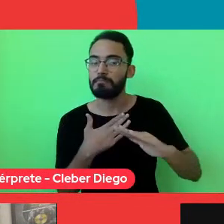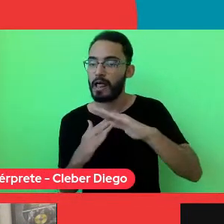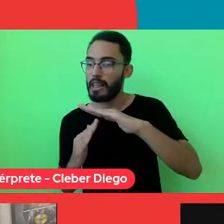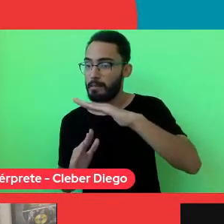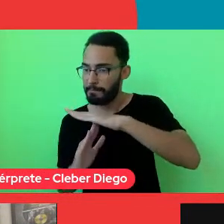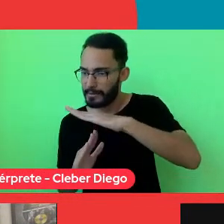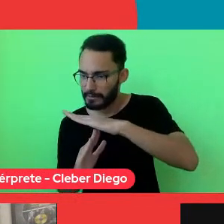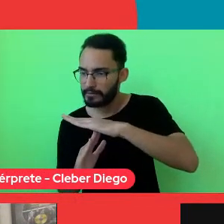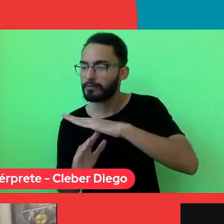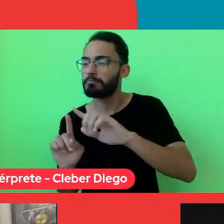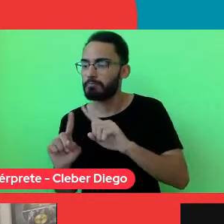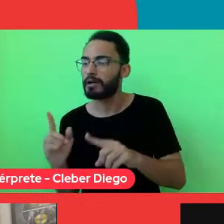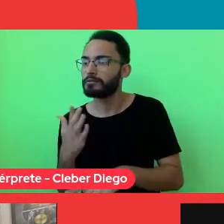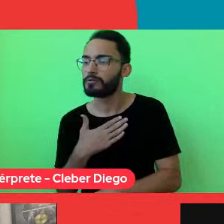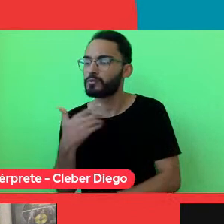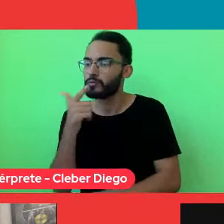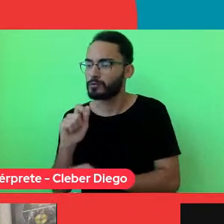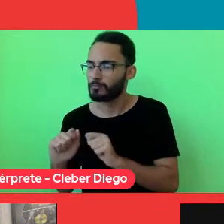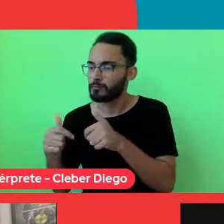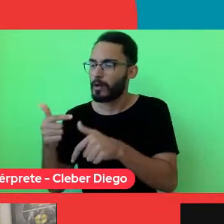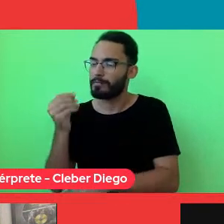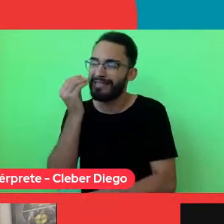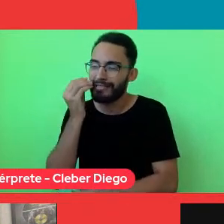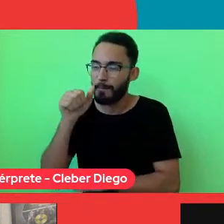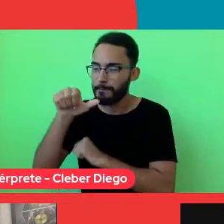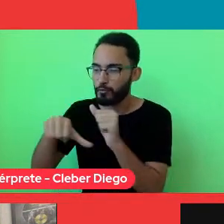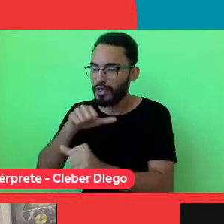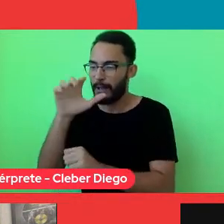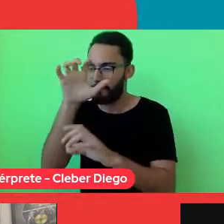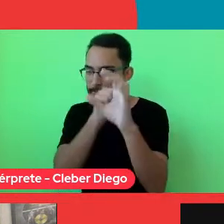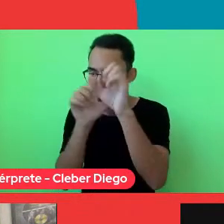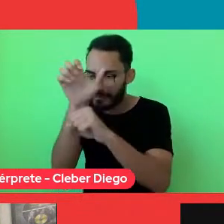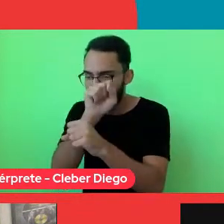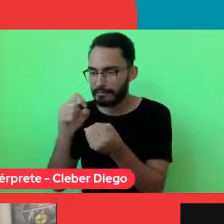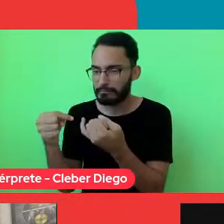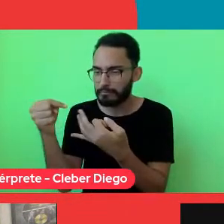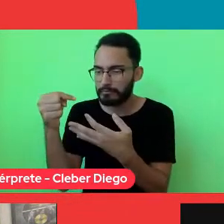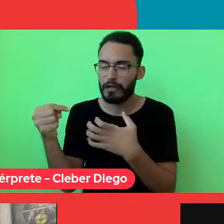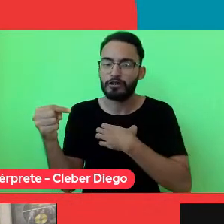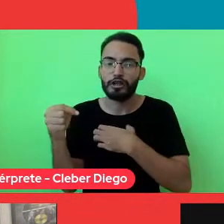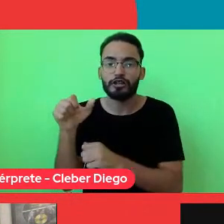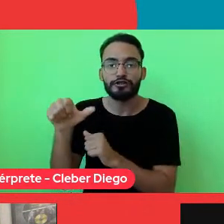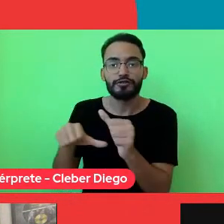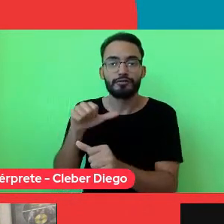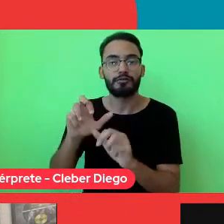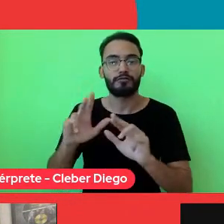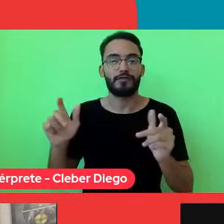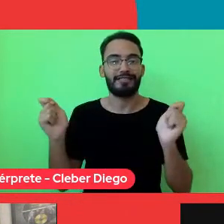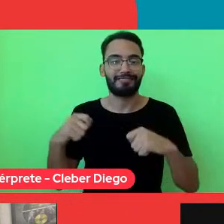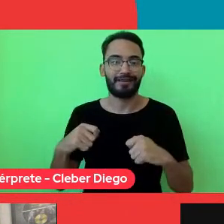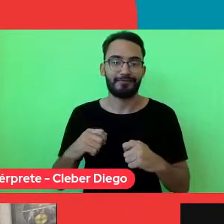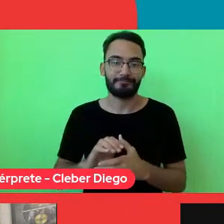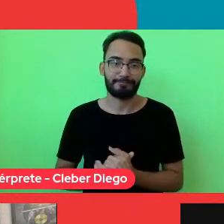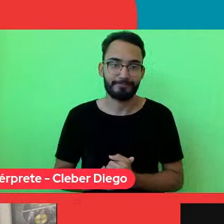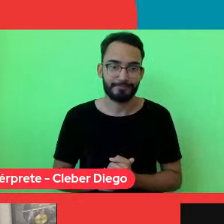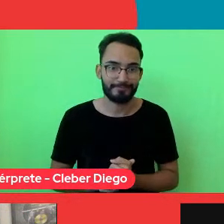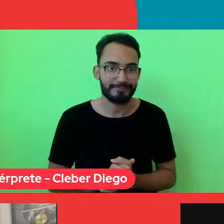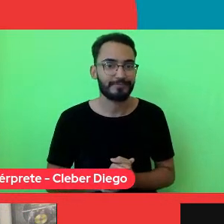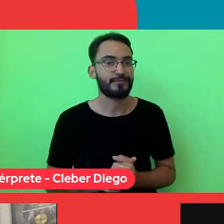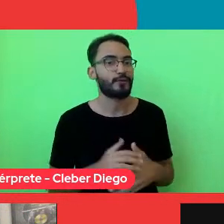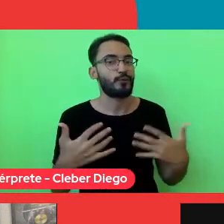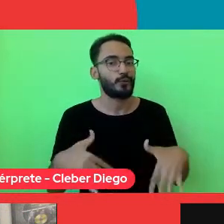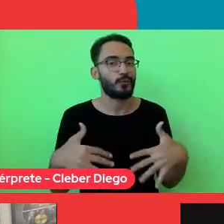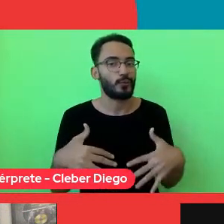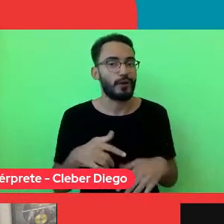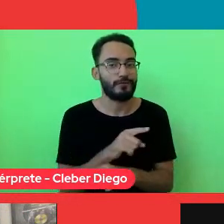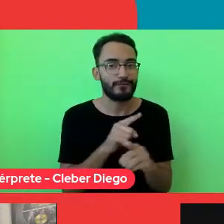limitações e tentar mudar, aprender com aquilo e fazer diferente. É, gente, vocês inspiram,